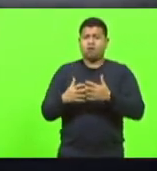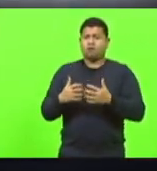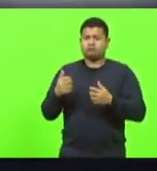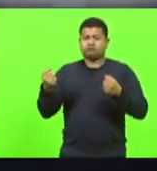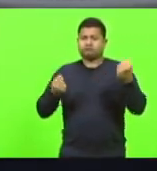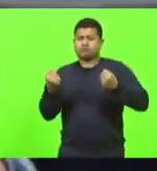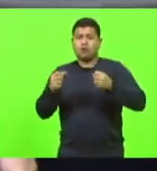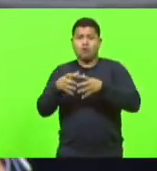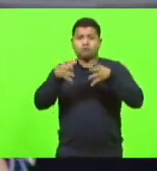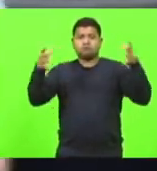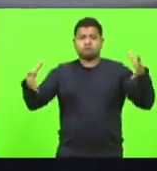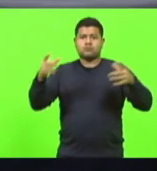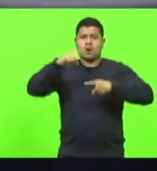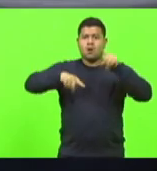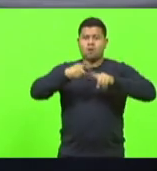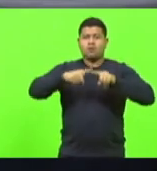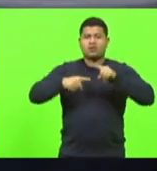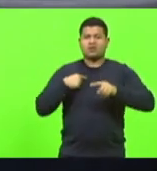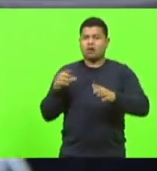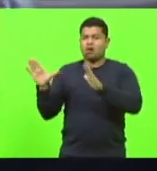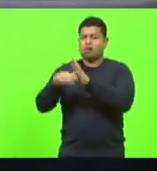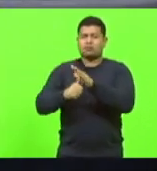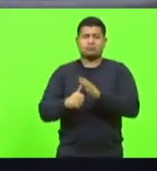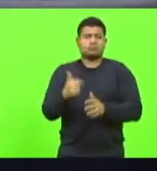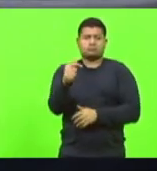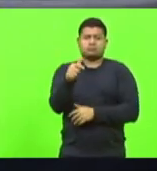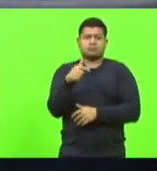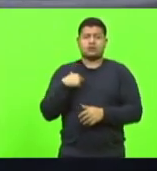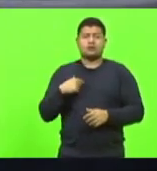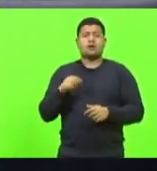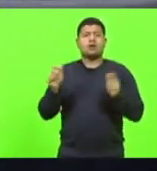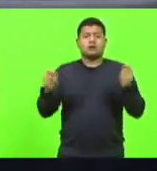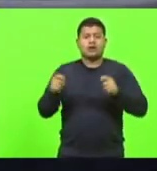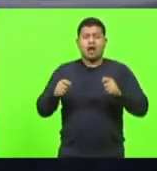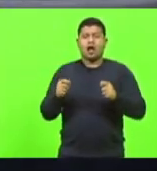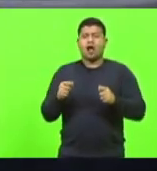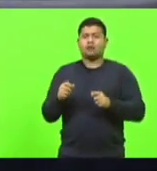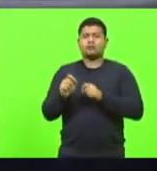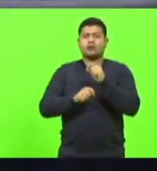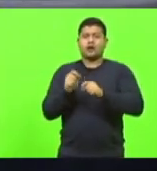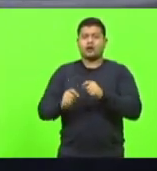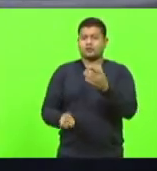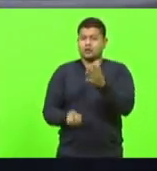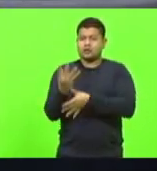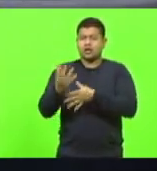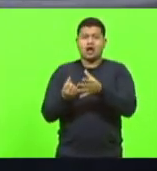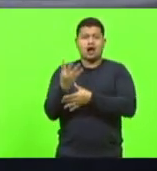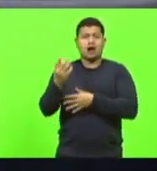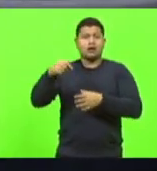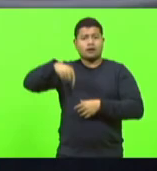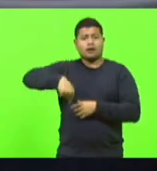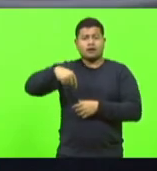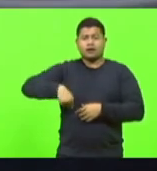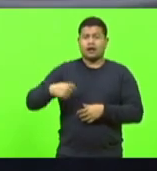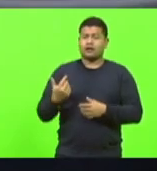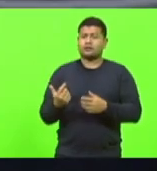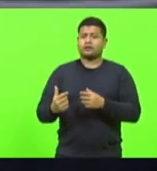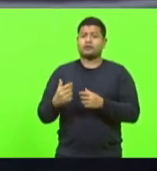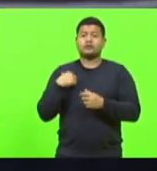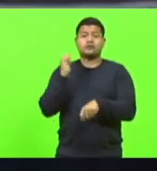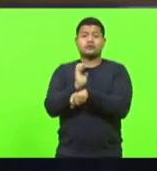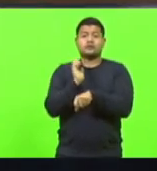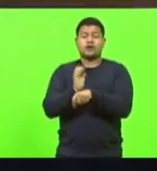aqui nesse estado você pode empreender pode construir pode identificar que o estado vai te dar garantia